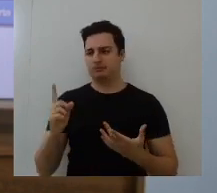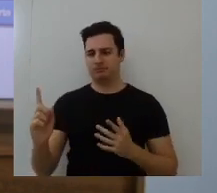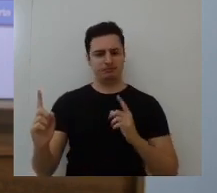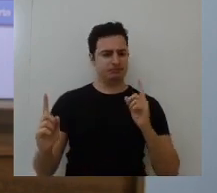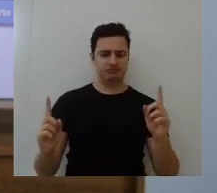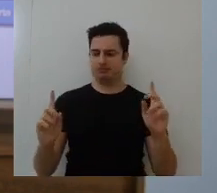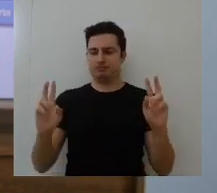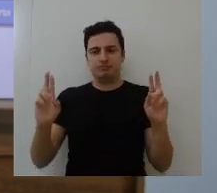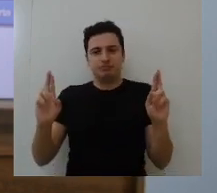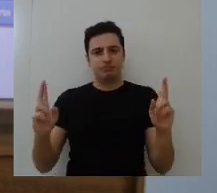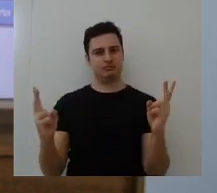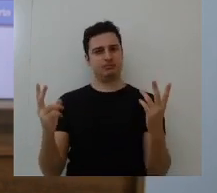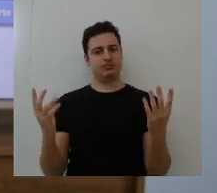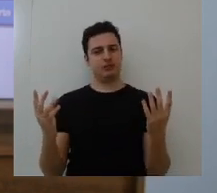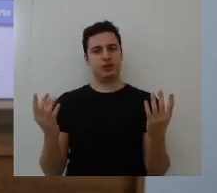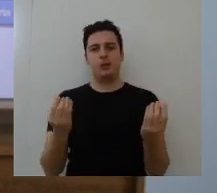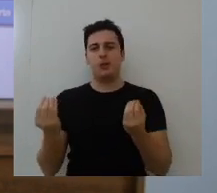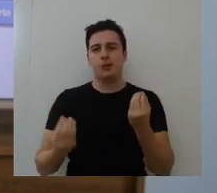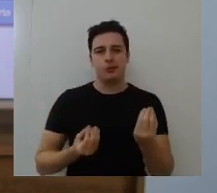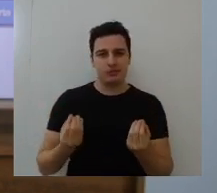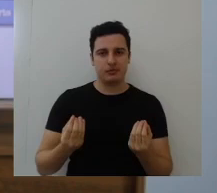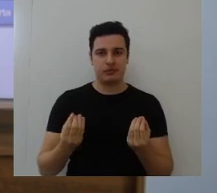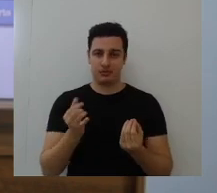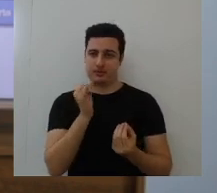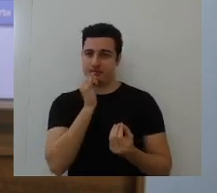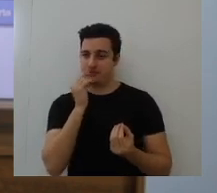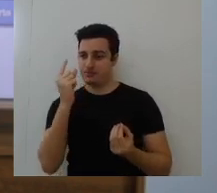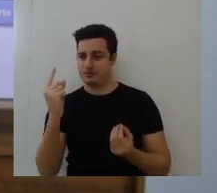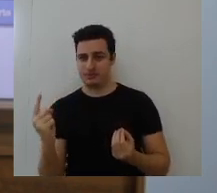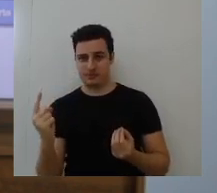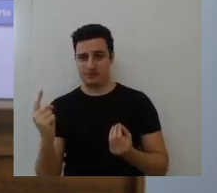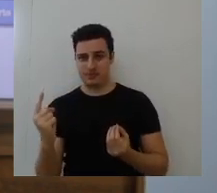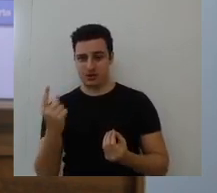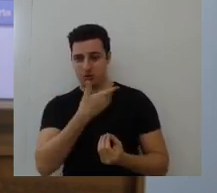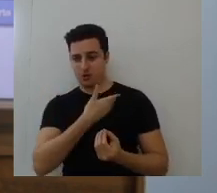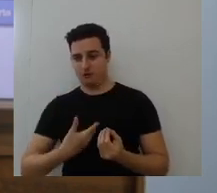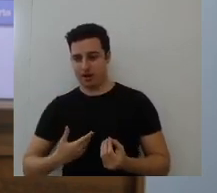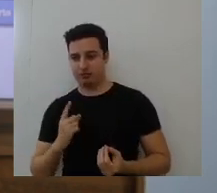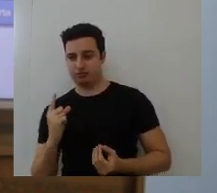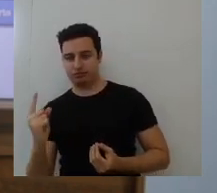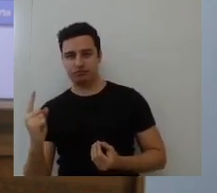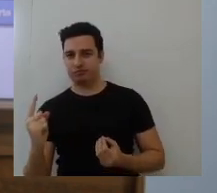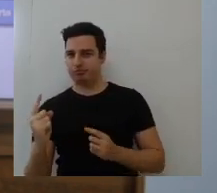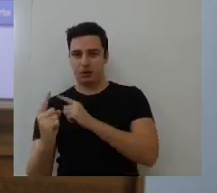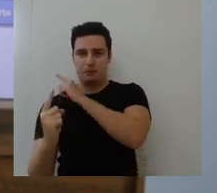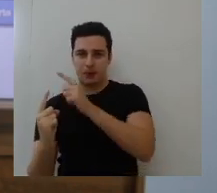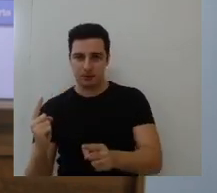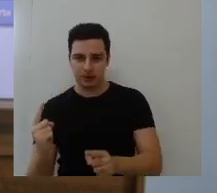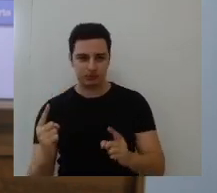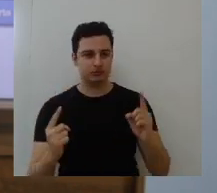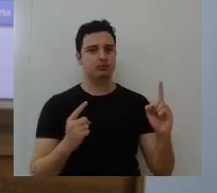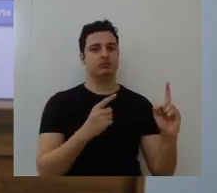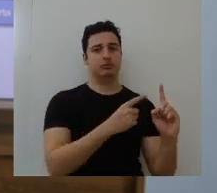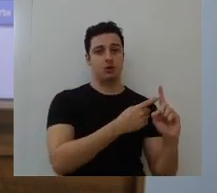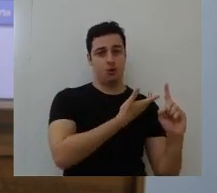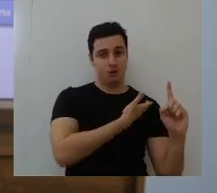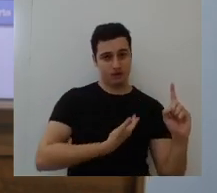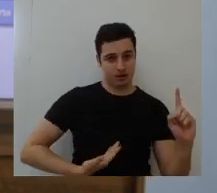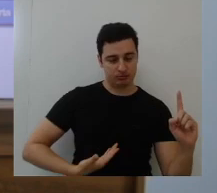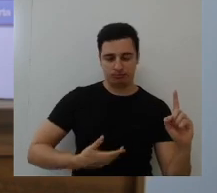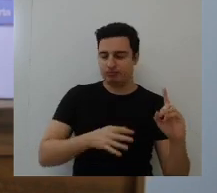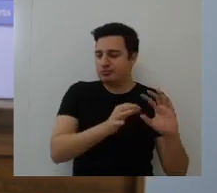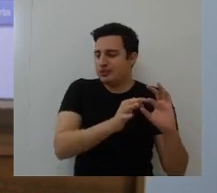poder participar da vida pública, em Esparta a mulher participa da vida pública. Então você vai começar a analisar que